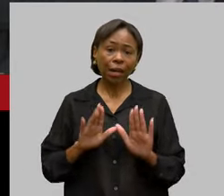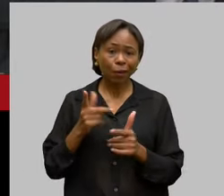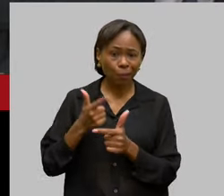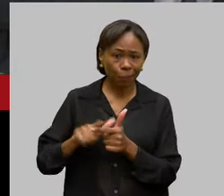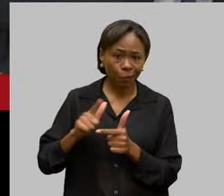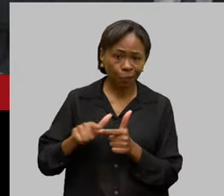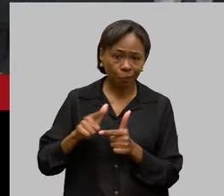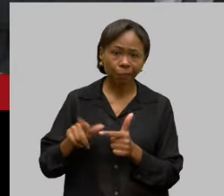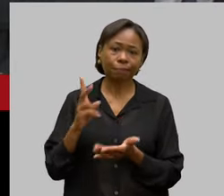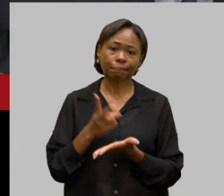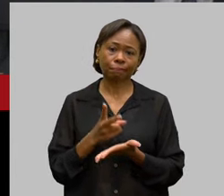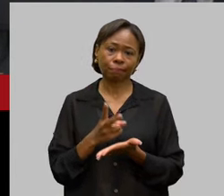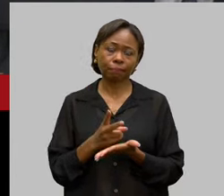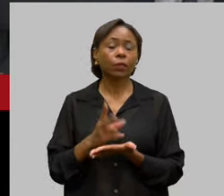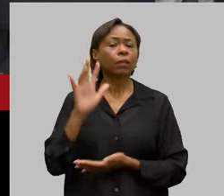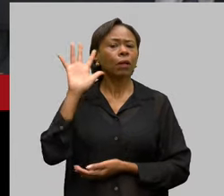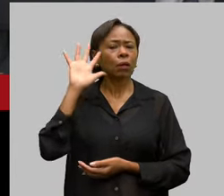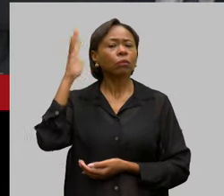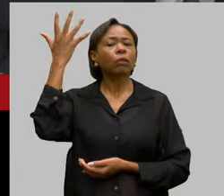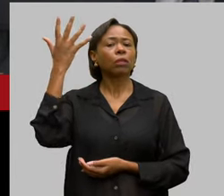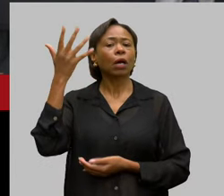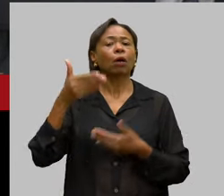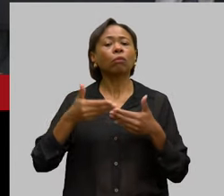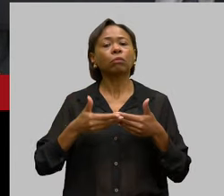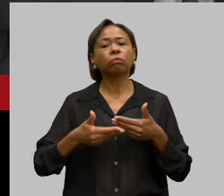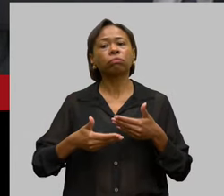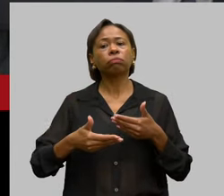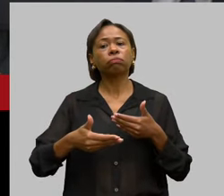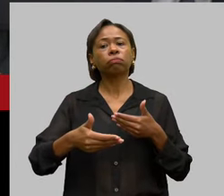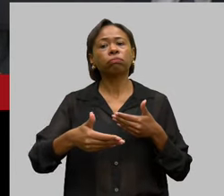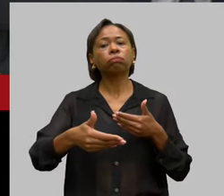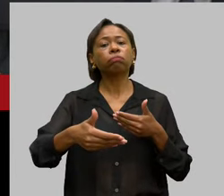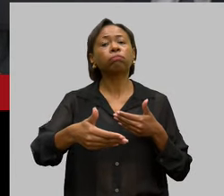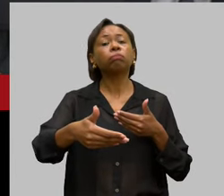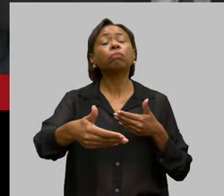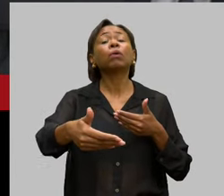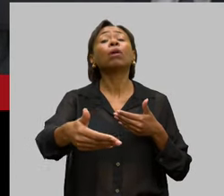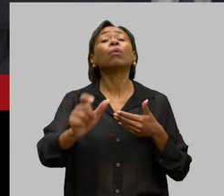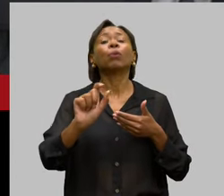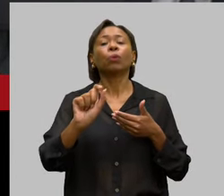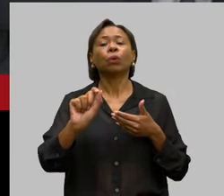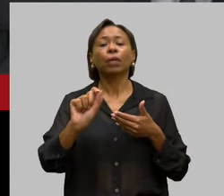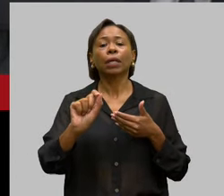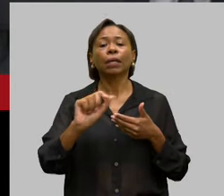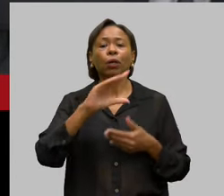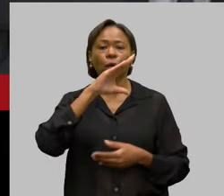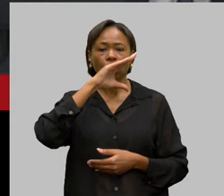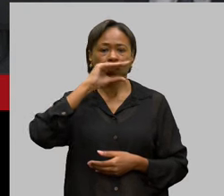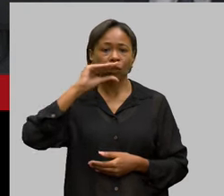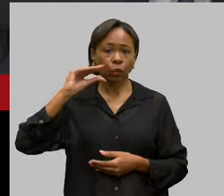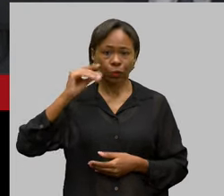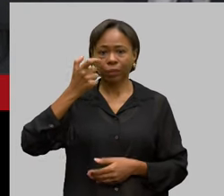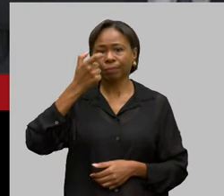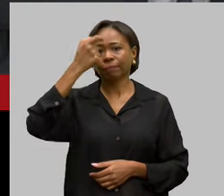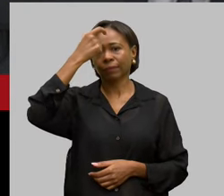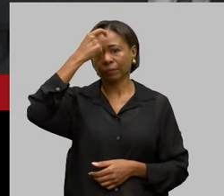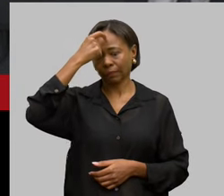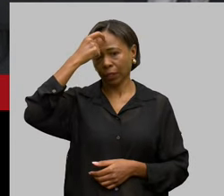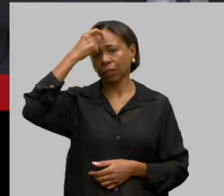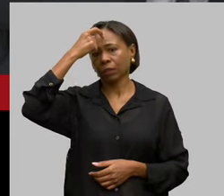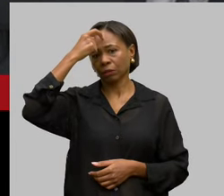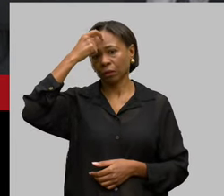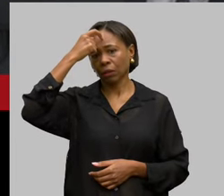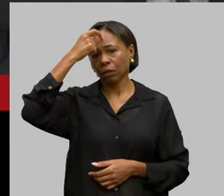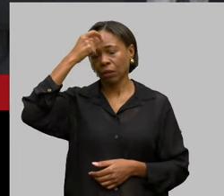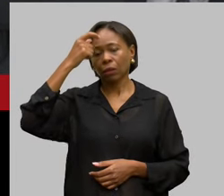solução que nós temos no longo prazo é a consciência dos Servidores dos conselhe que são os